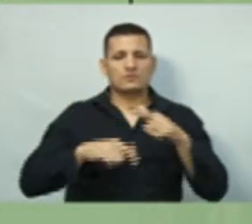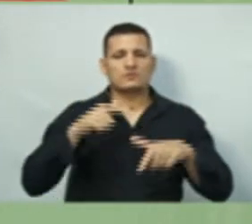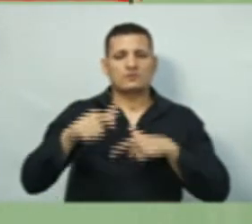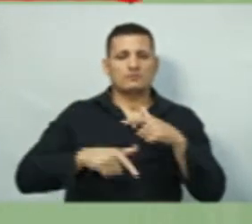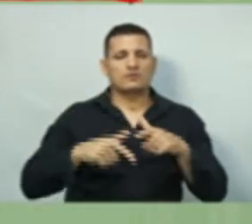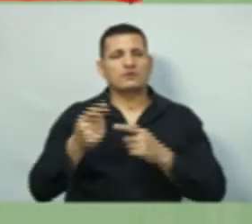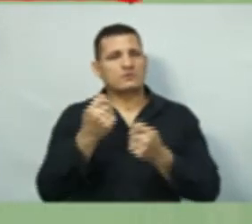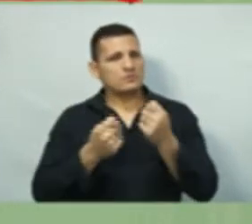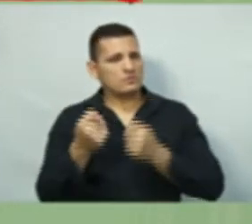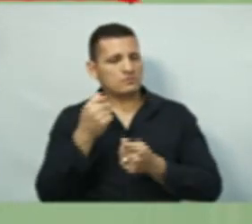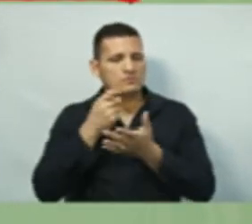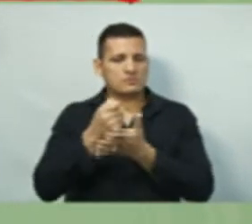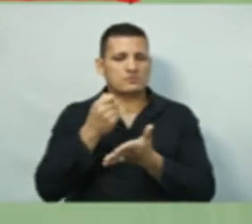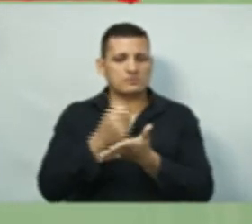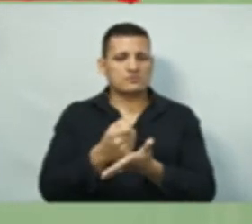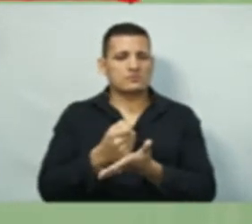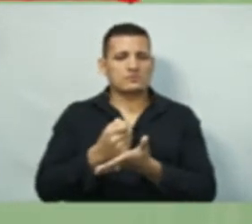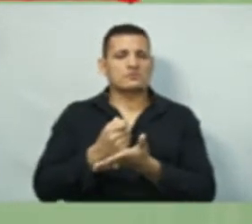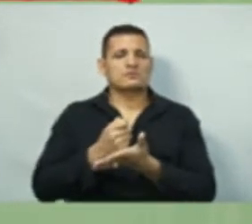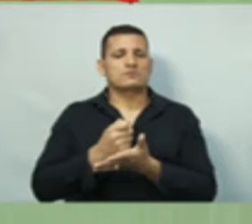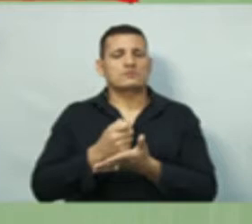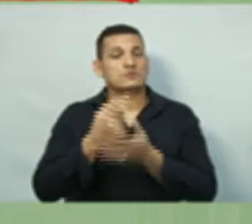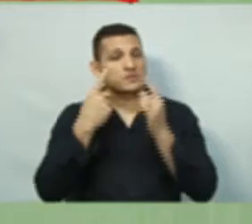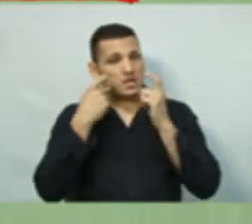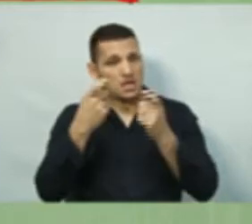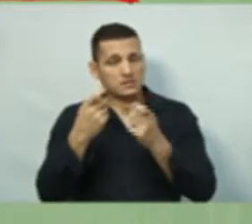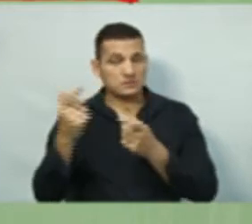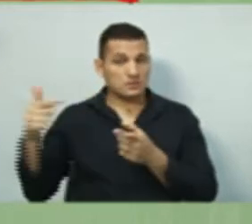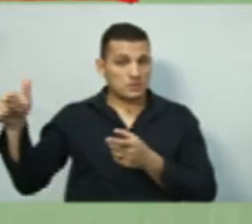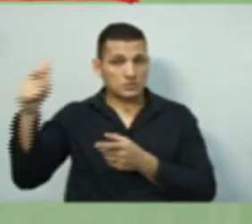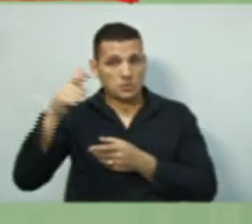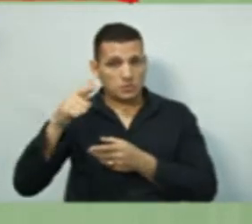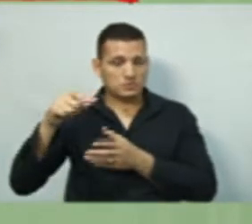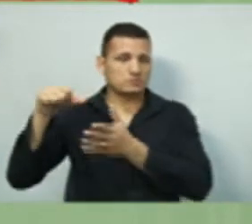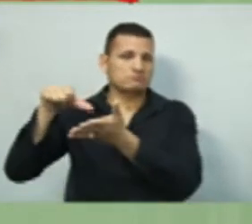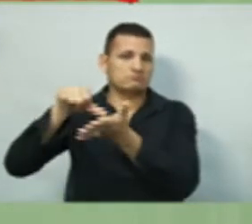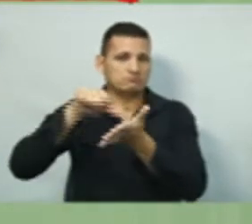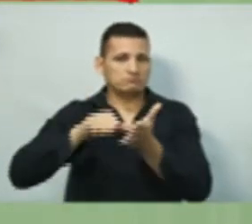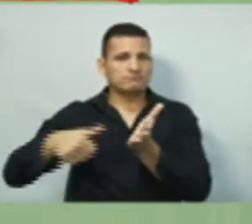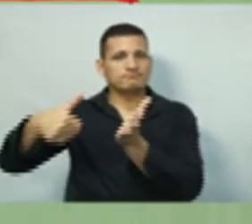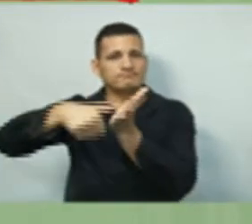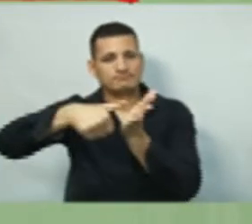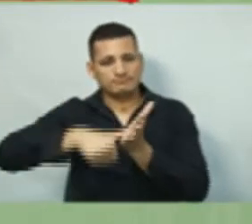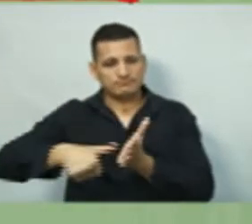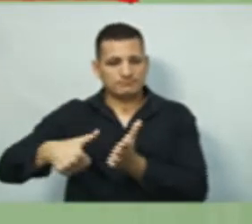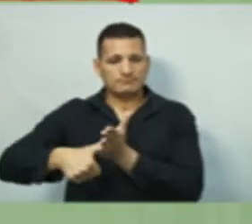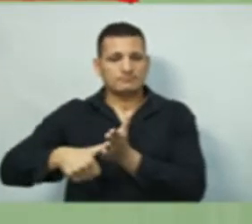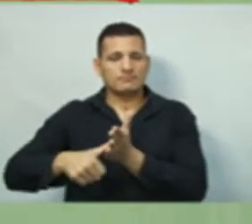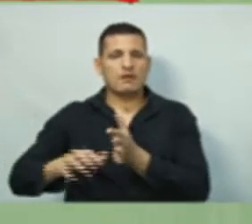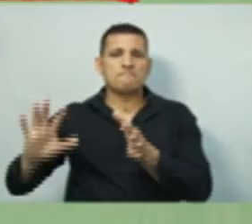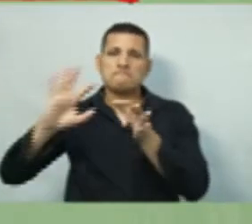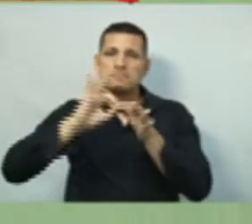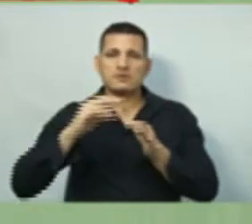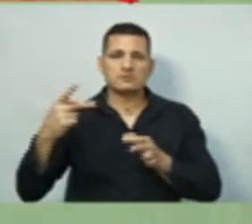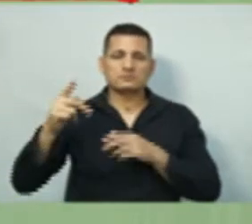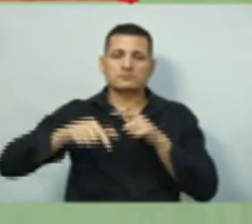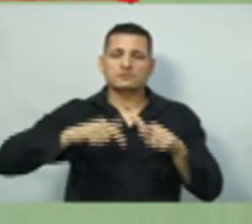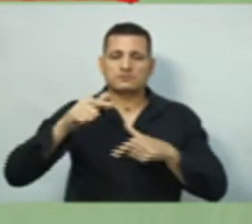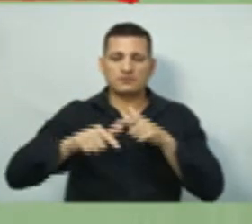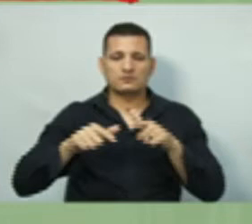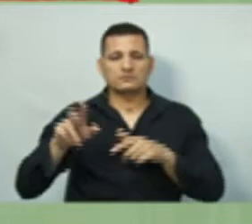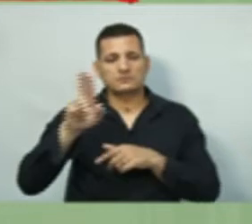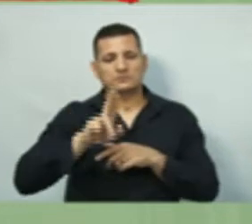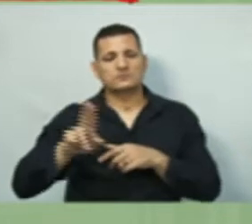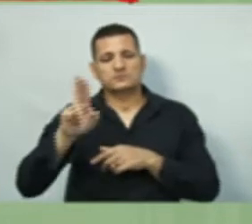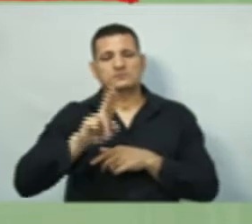econômicos e assistenciais de interesse das filiadas, integrando e orientando suas atividades, bem como facilitando a utilização recíproca